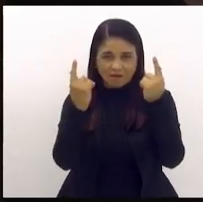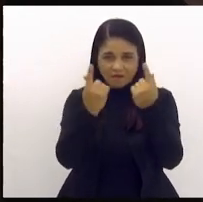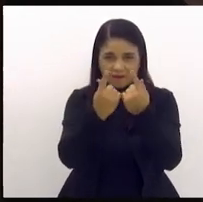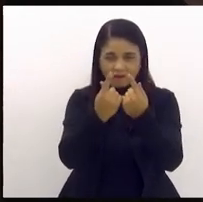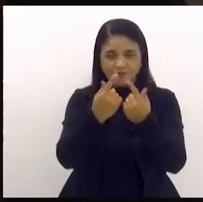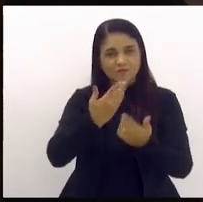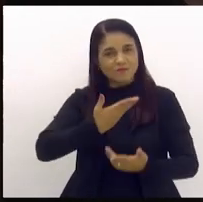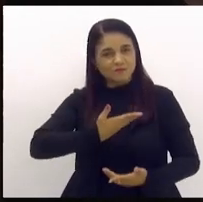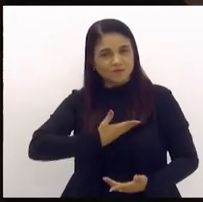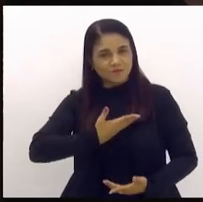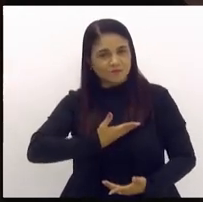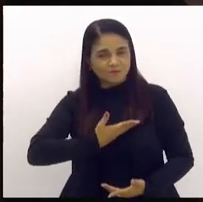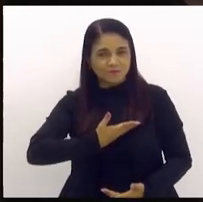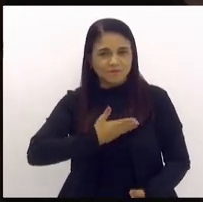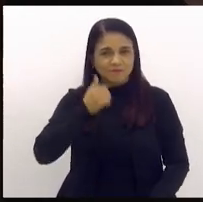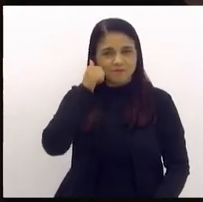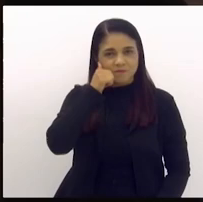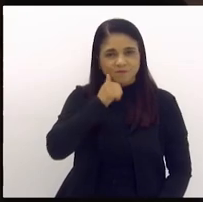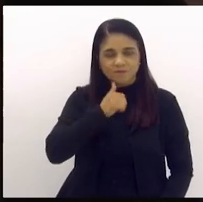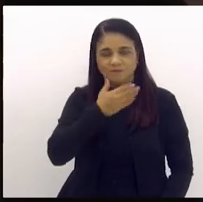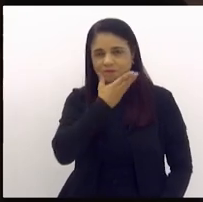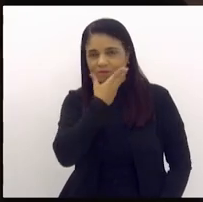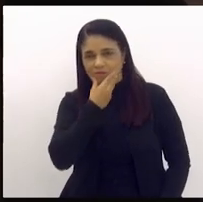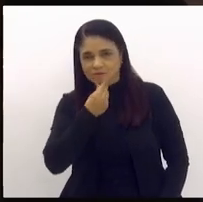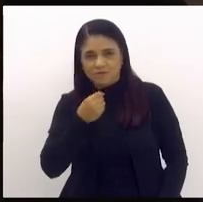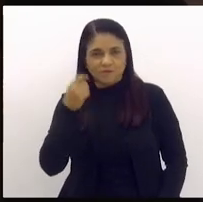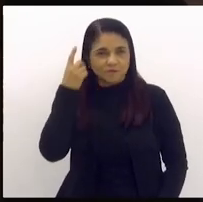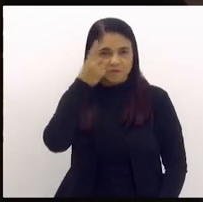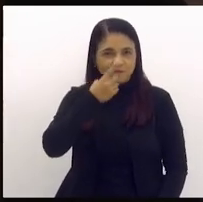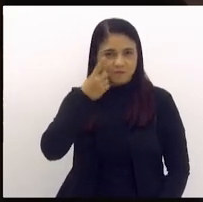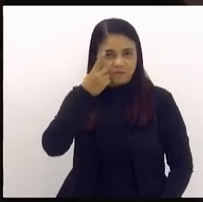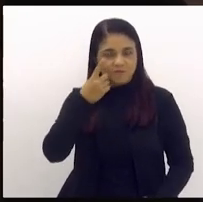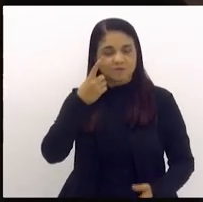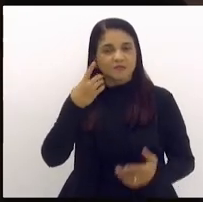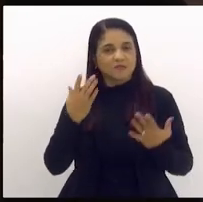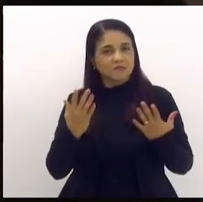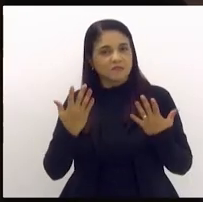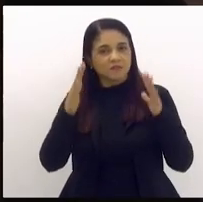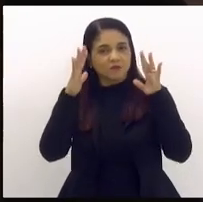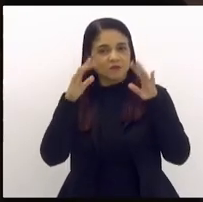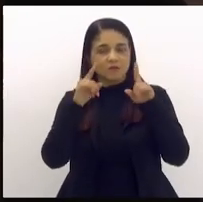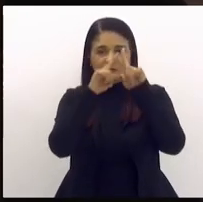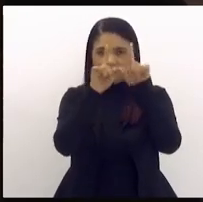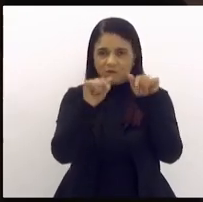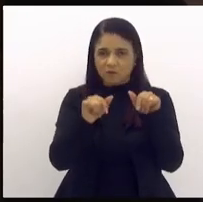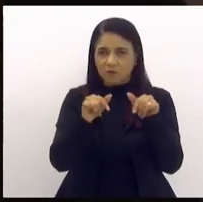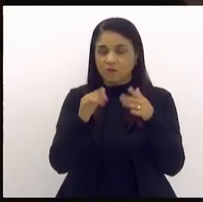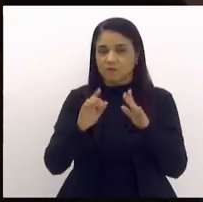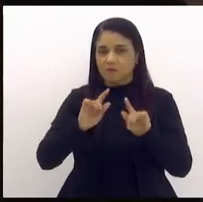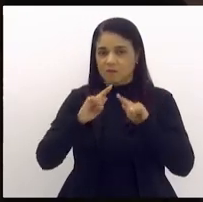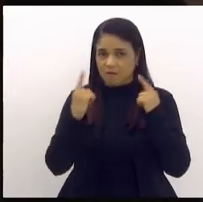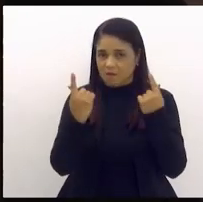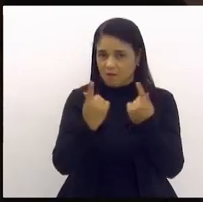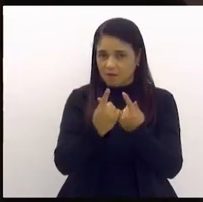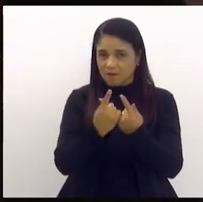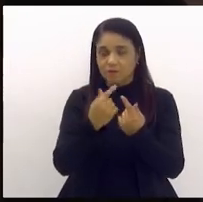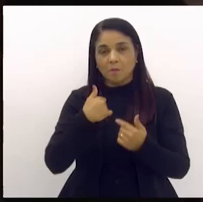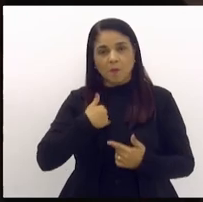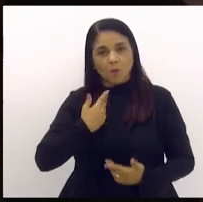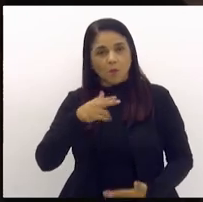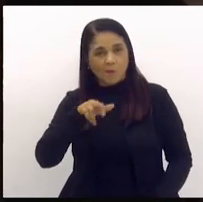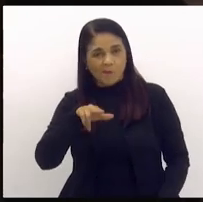todos os colegas que estão conosco aqui no plenário nesse momento, saudar a todos os servidores da casa, ao meu